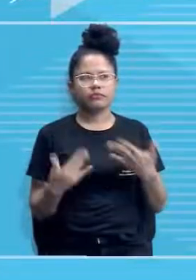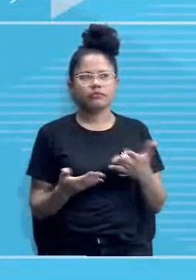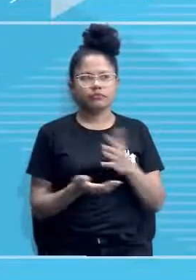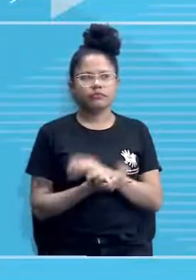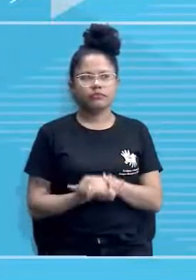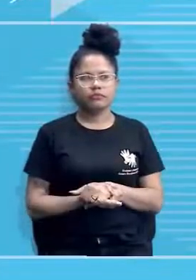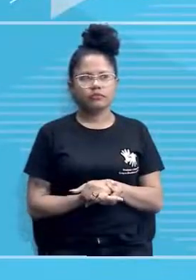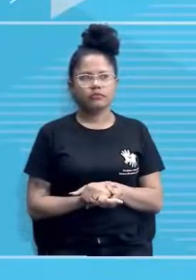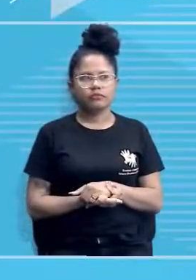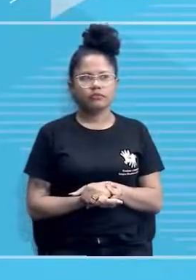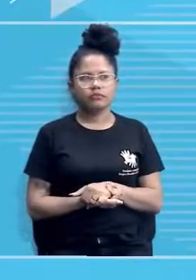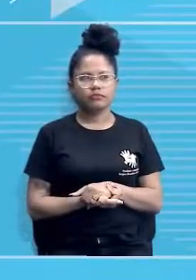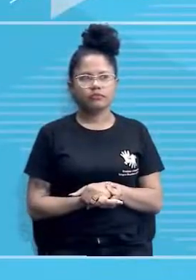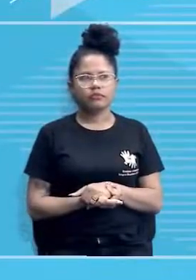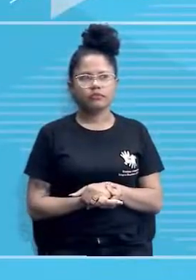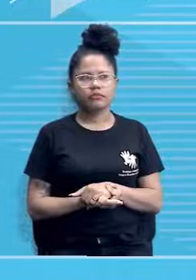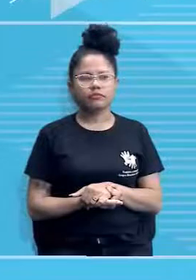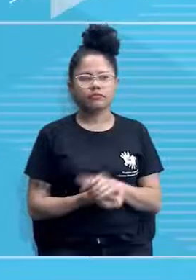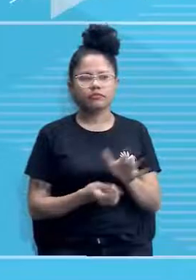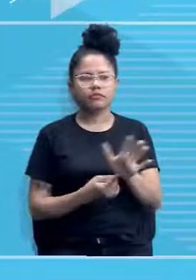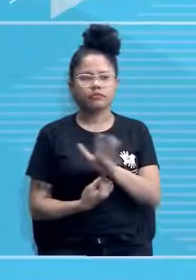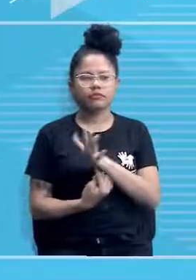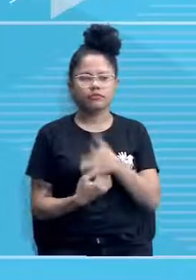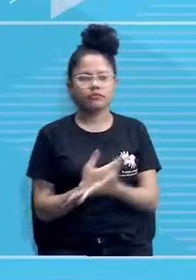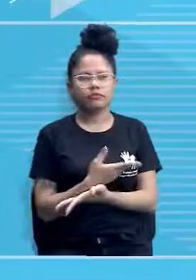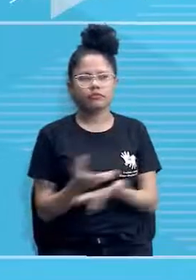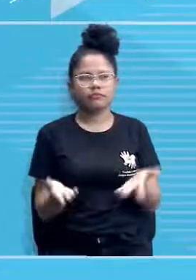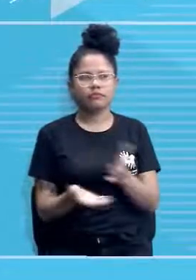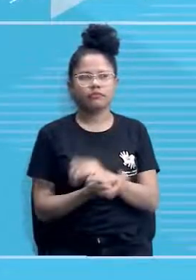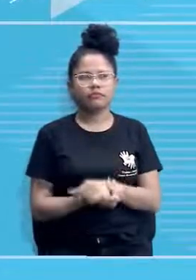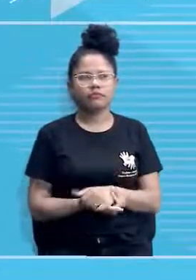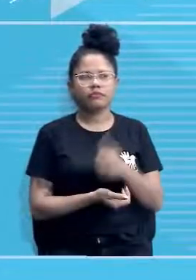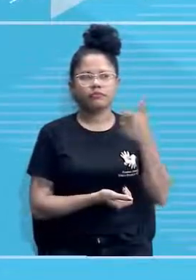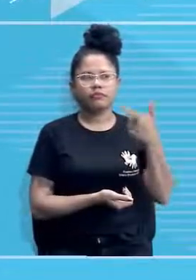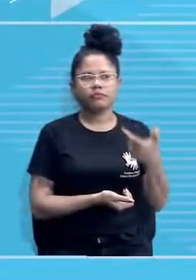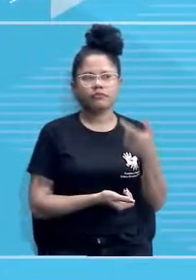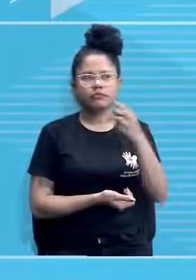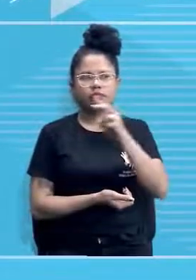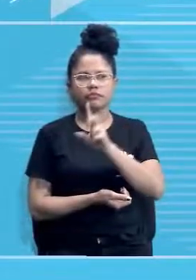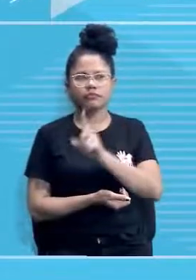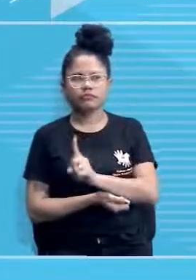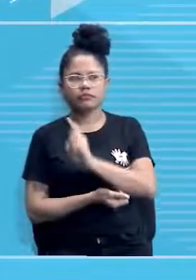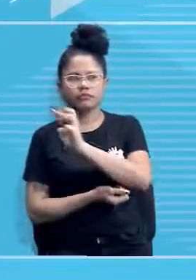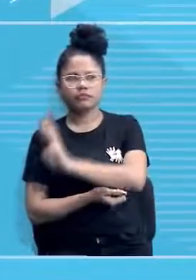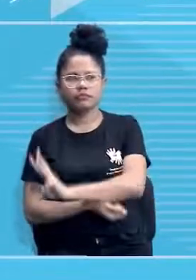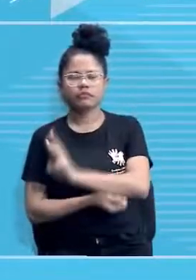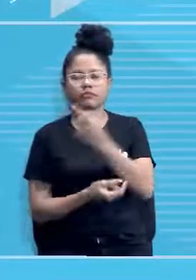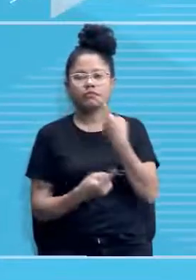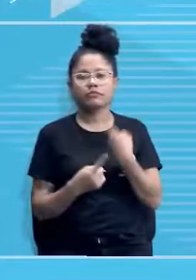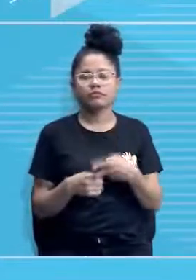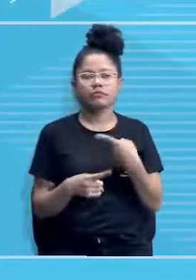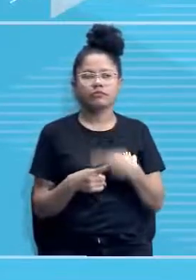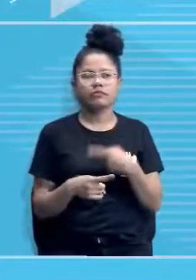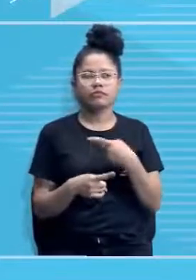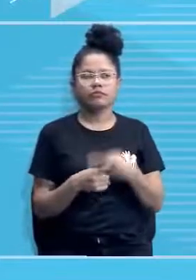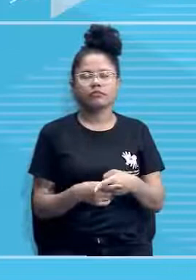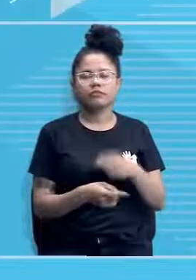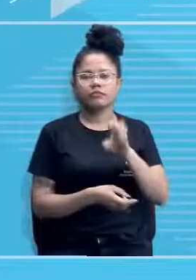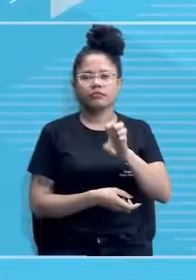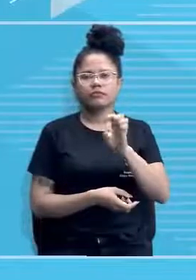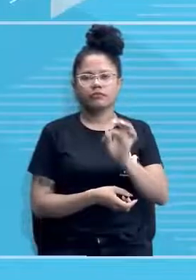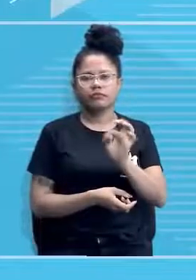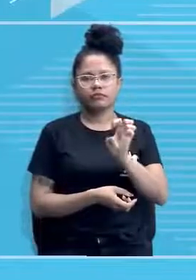só olha aí ó vai ser dois um e três por quê a wet